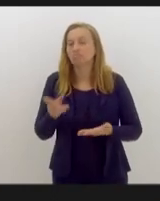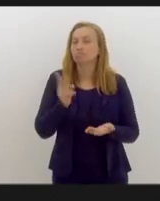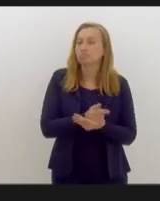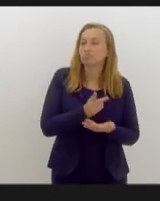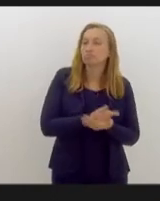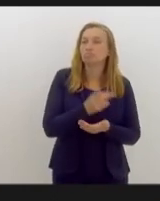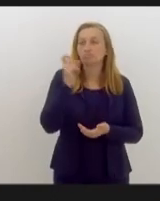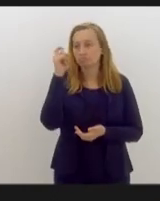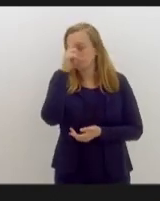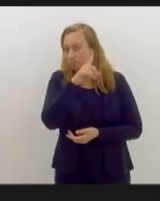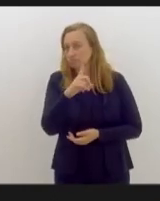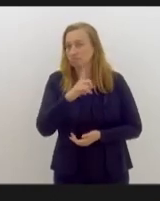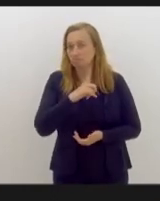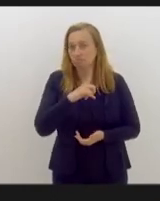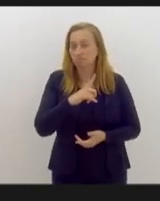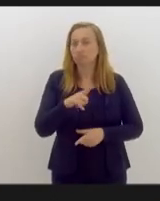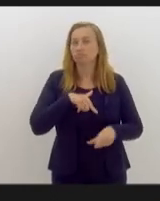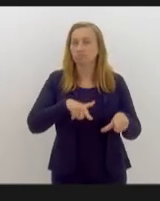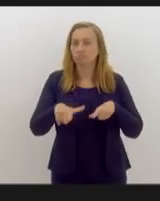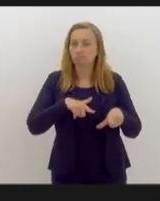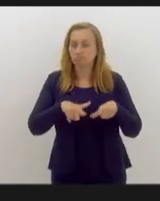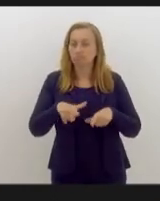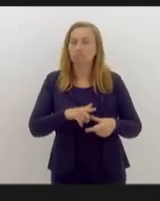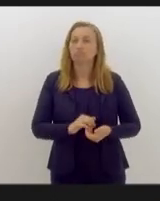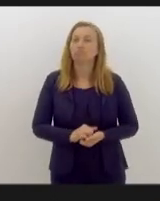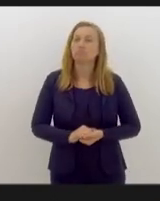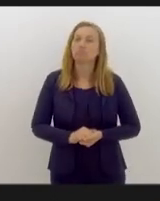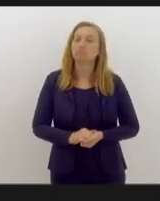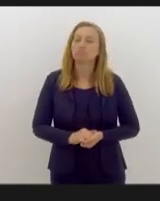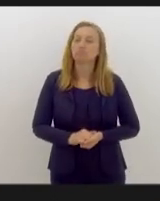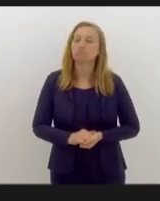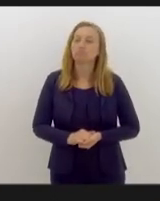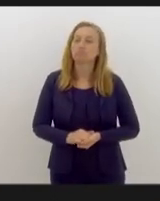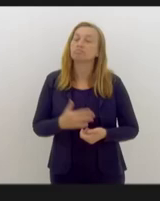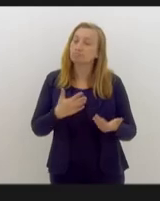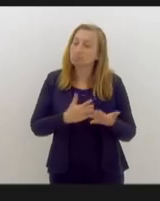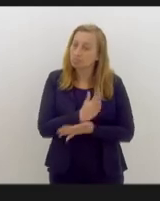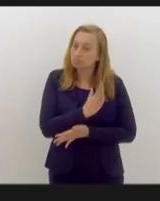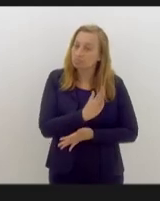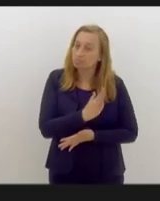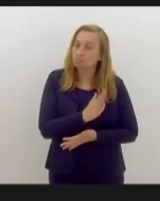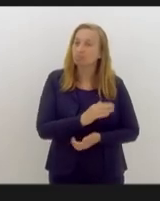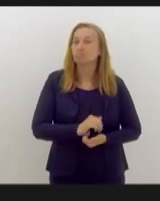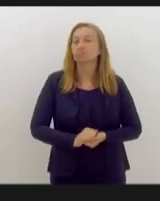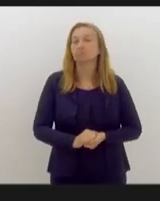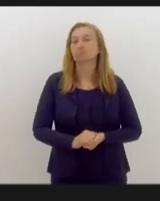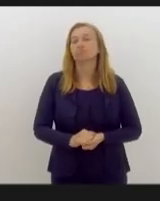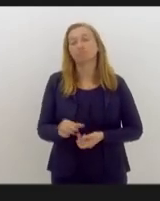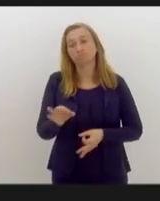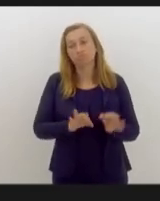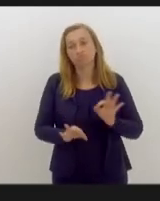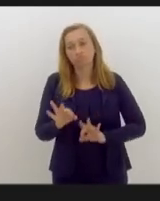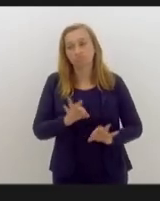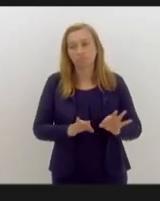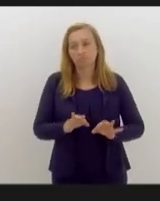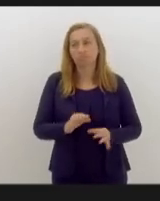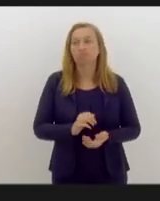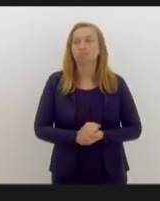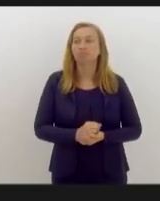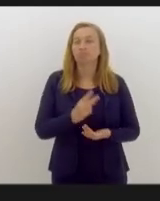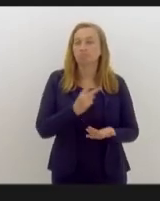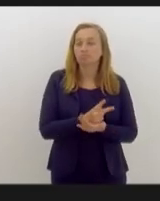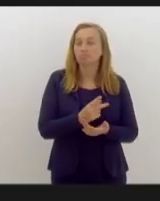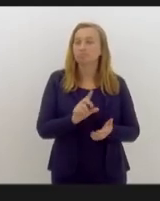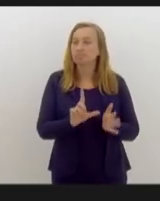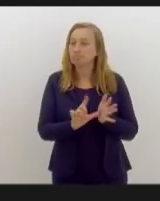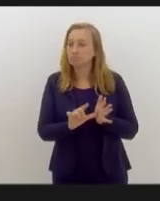as dificuldades, a gente trabalhar, né, para aprovar o plano, mesmo com todo o atraso